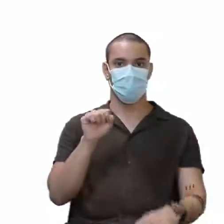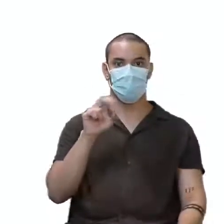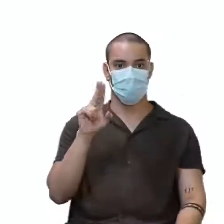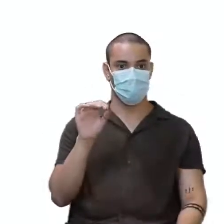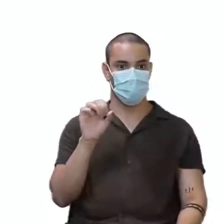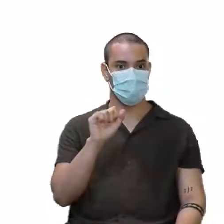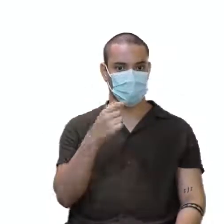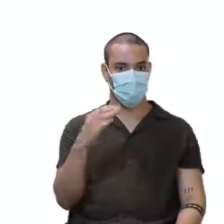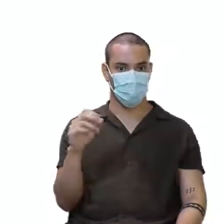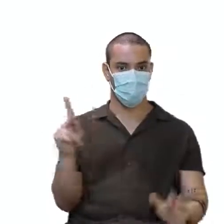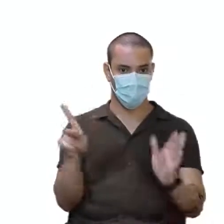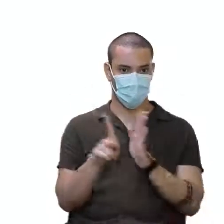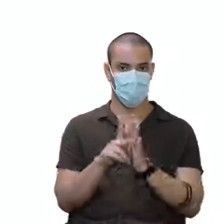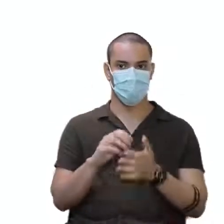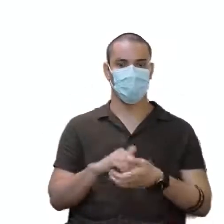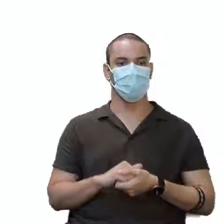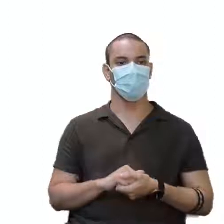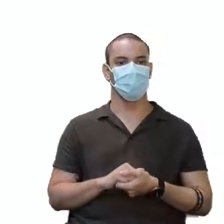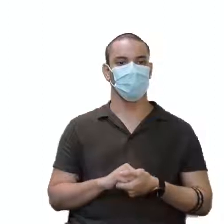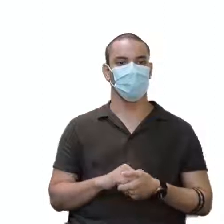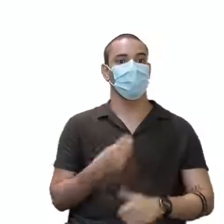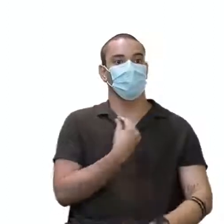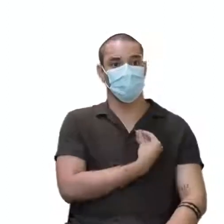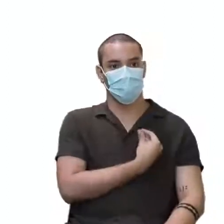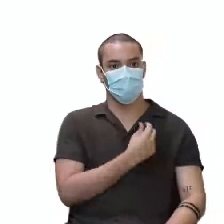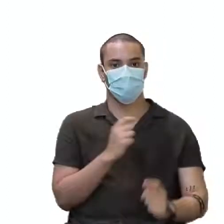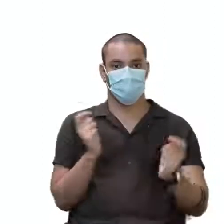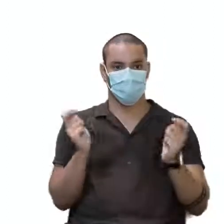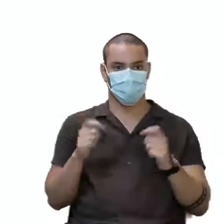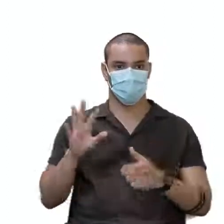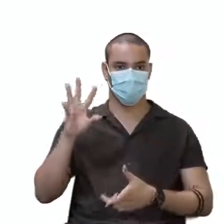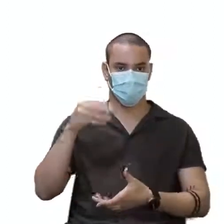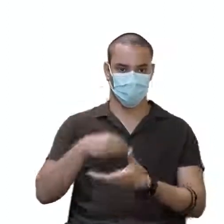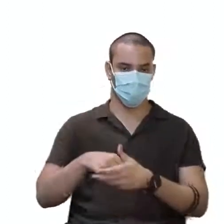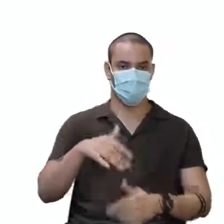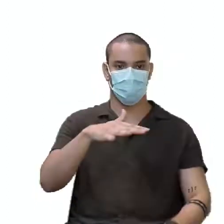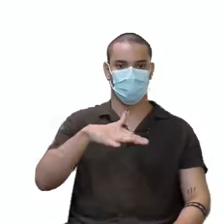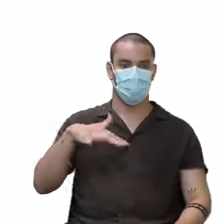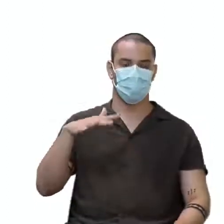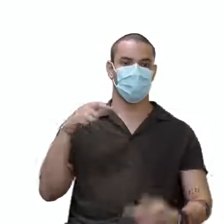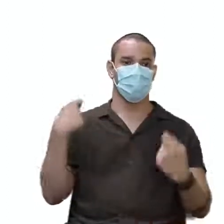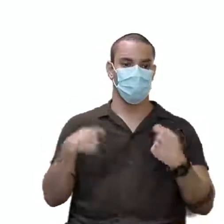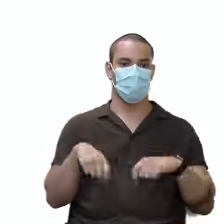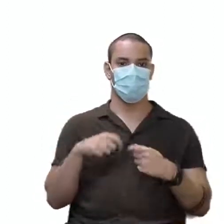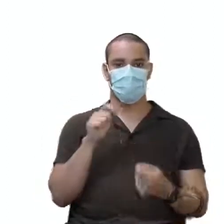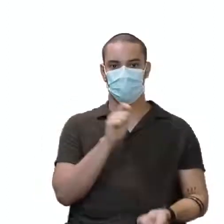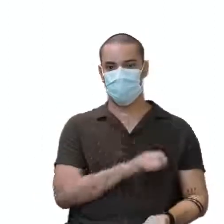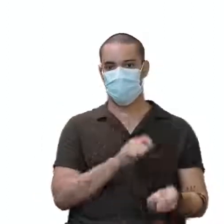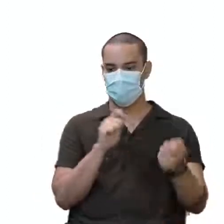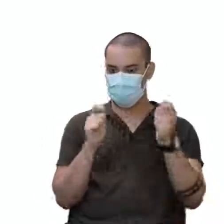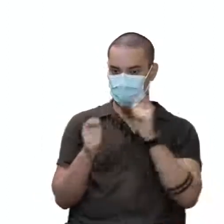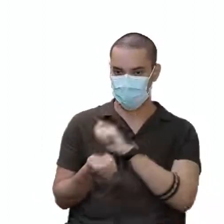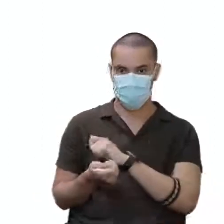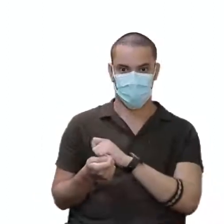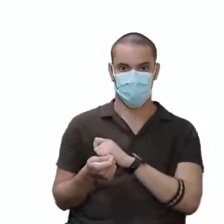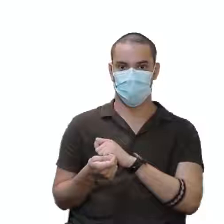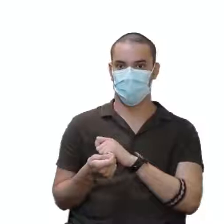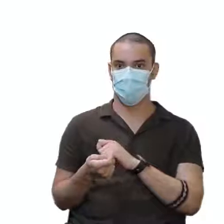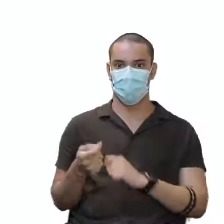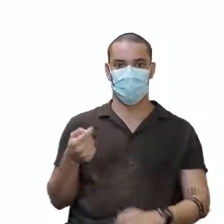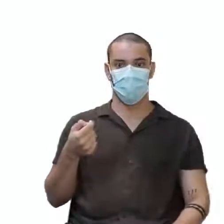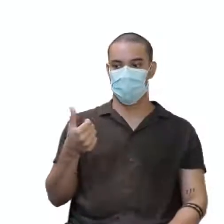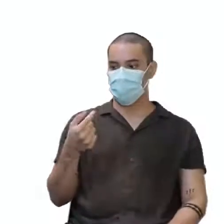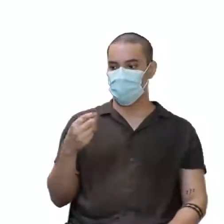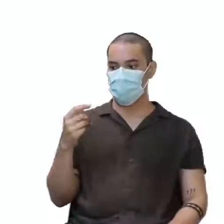sucessão, né, ecológica. Olha lá. Os seres vivos capazes de se instalar em tal ambiente devem ser bem adaptados e